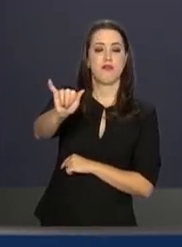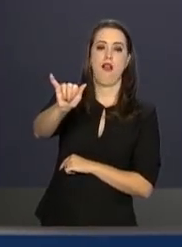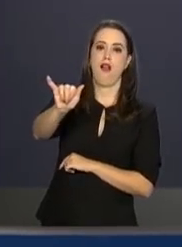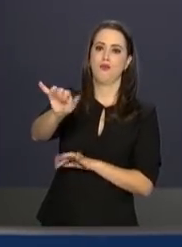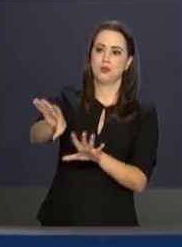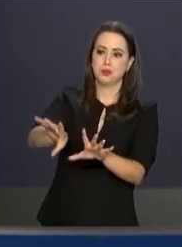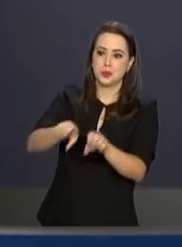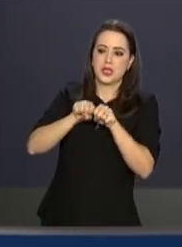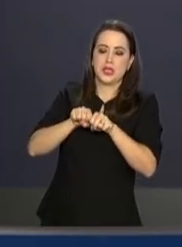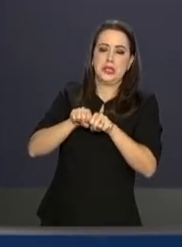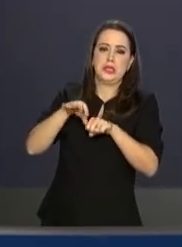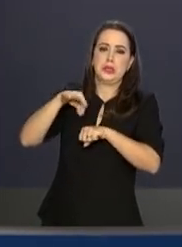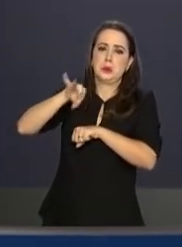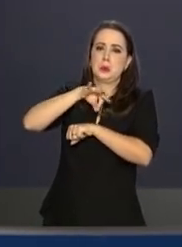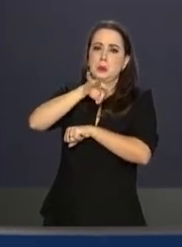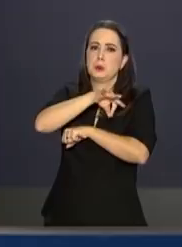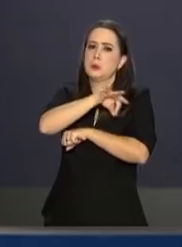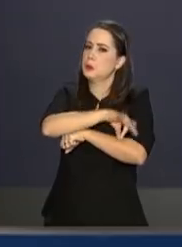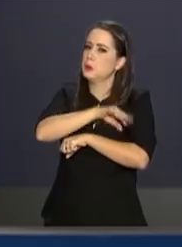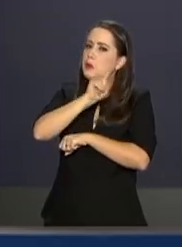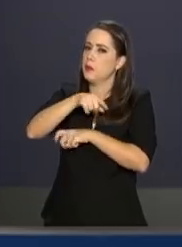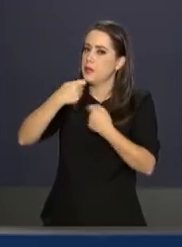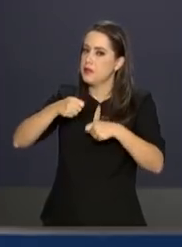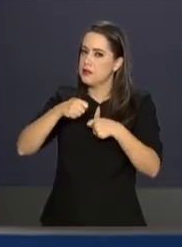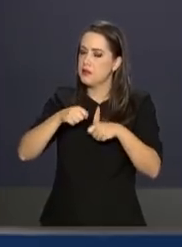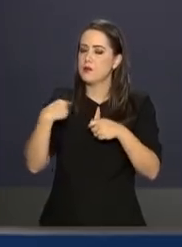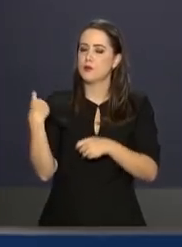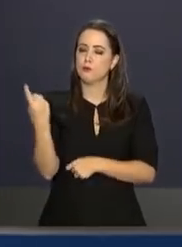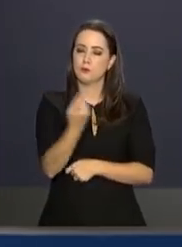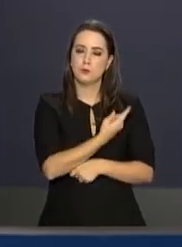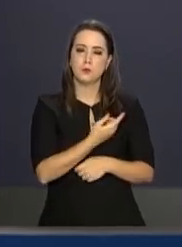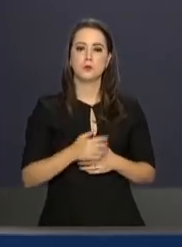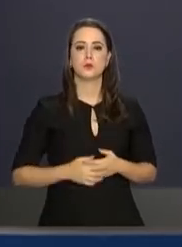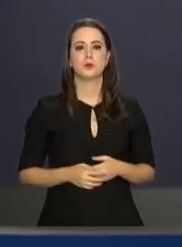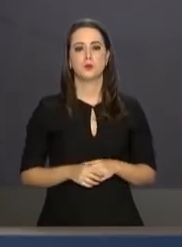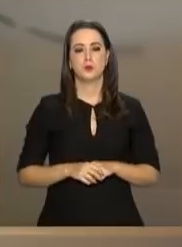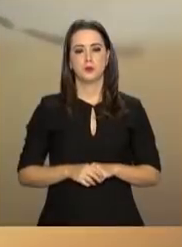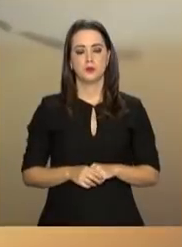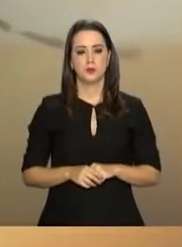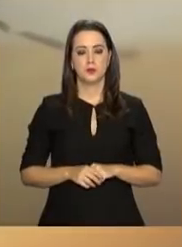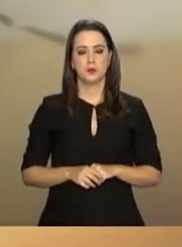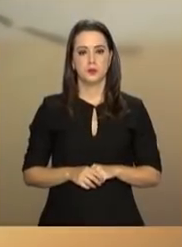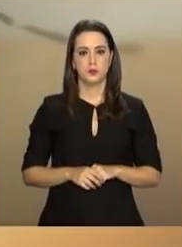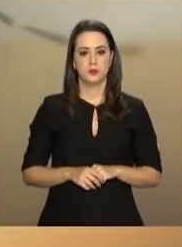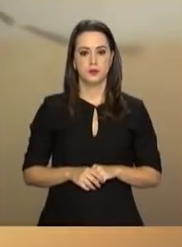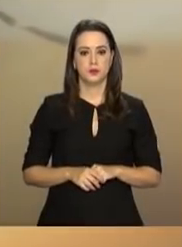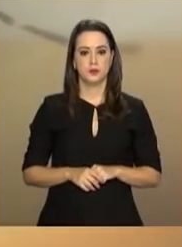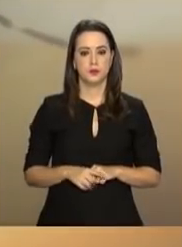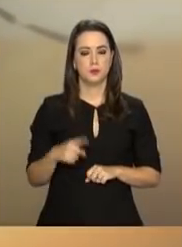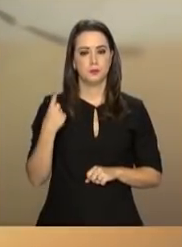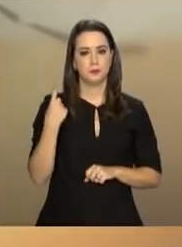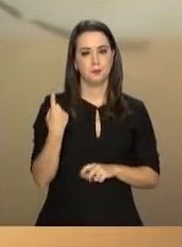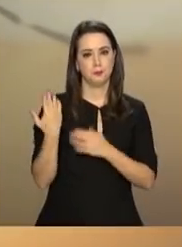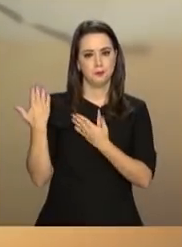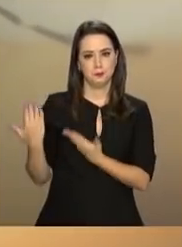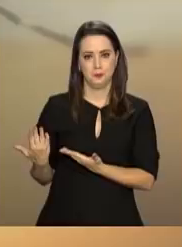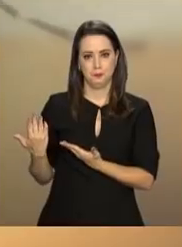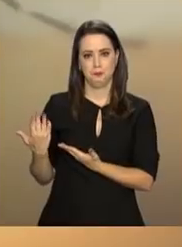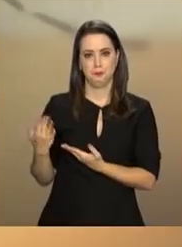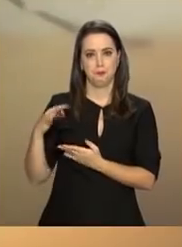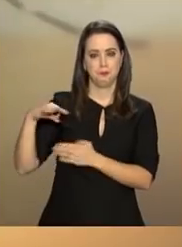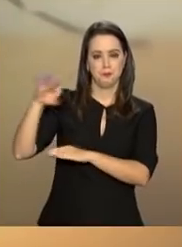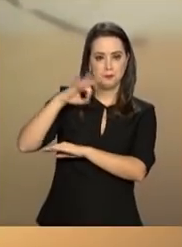de doenças transmitidas pelo mosquito Depende de todos nós o mosquito aeds